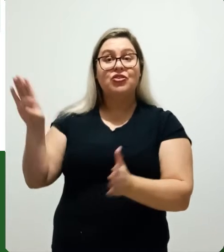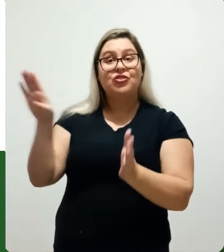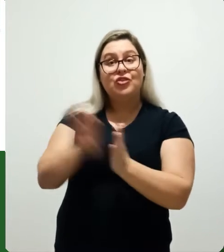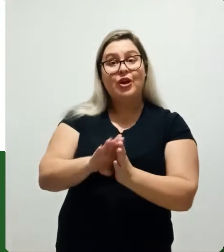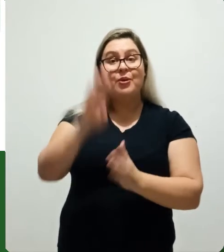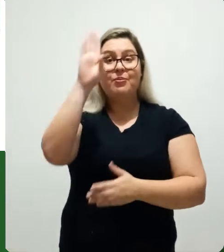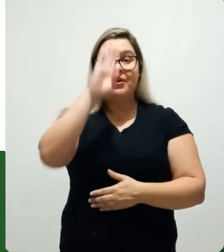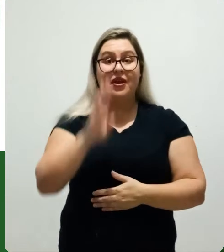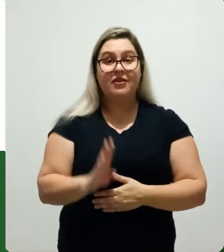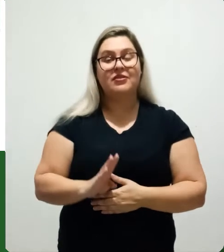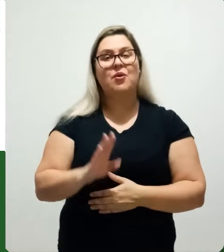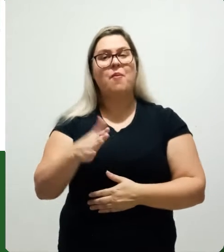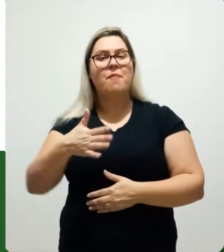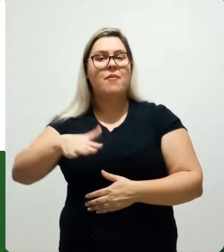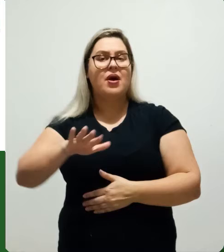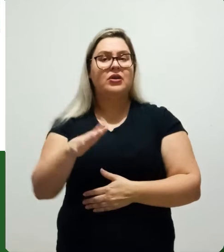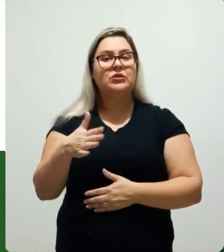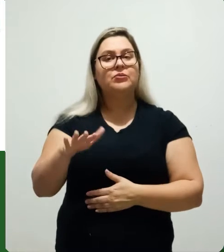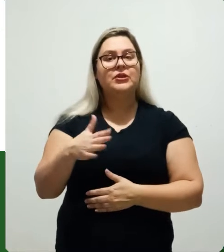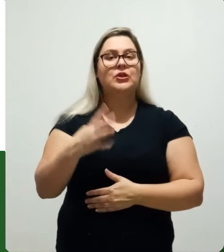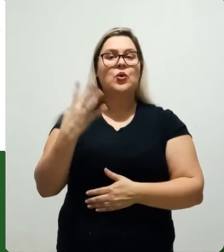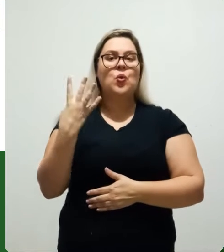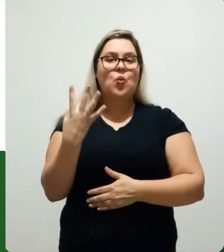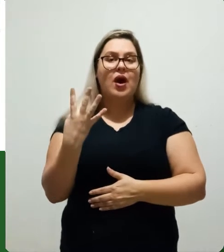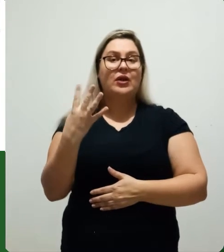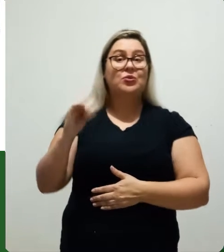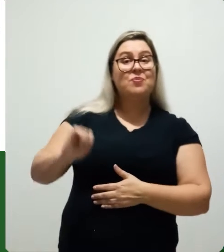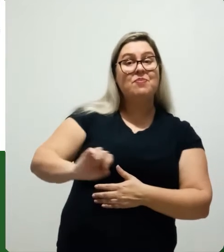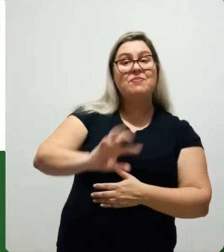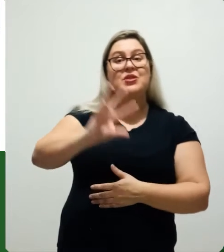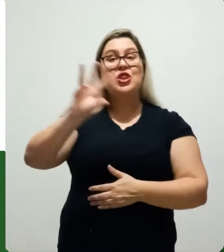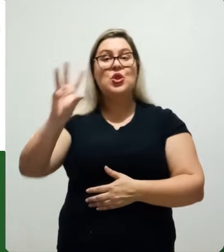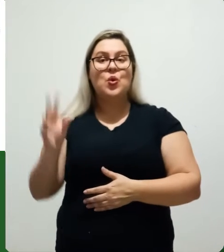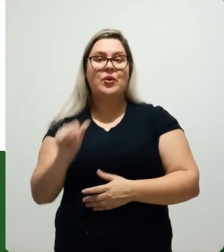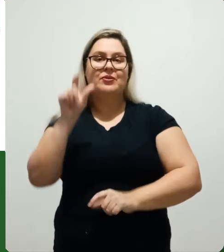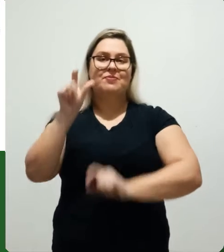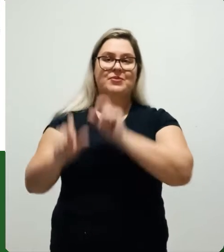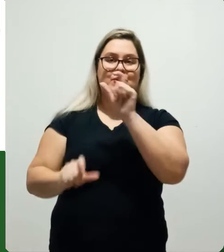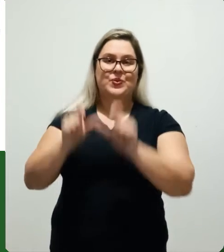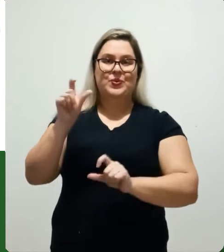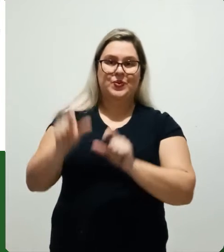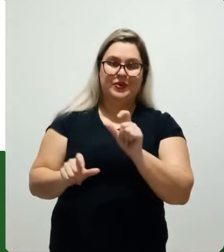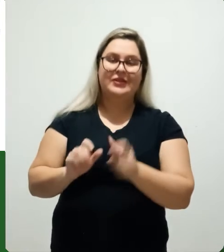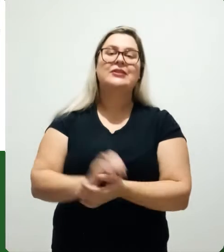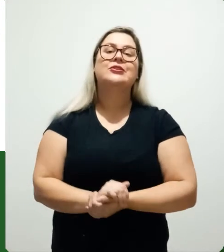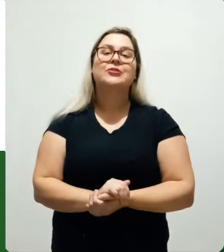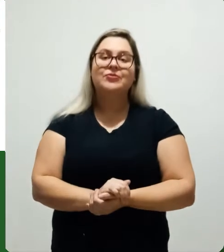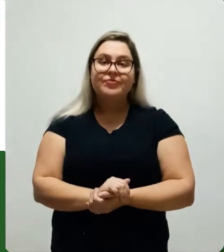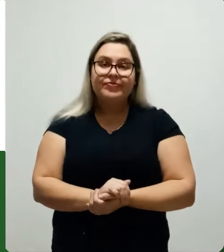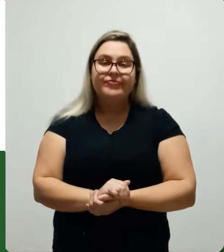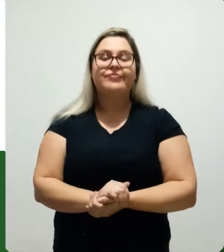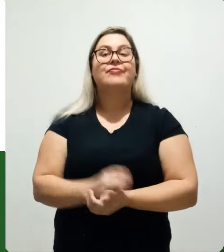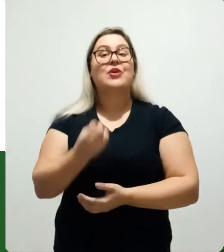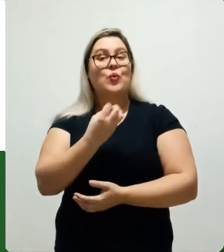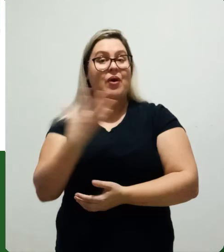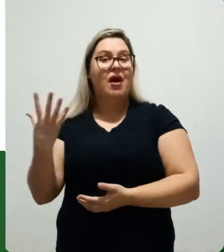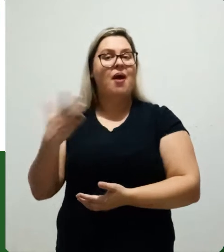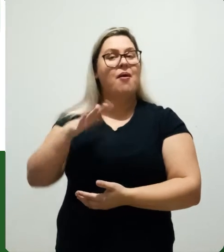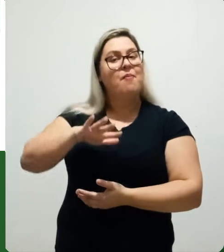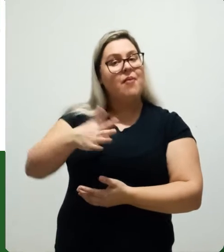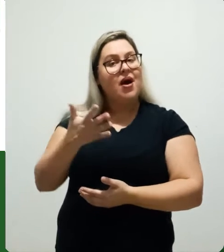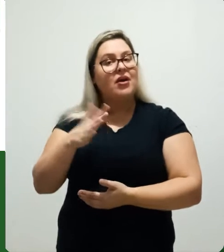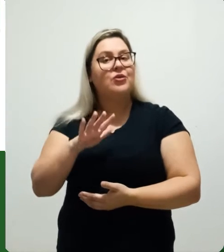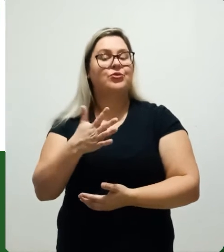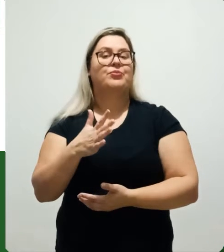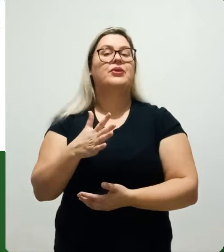uma chegada no Brasil de aproximadamente 4 milhões de pessoas. Tá? Essas quantidades são estimadas,